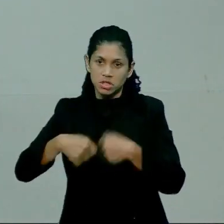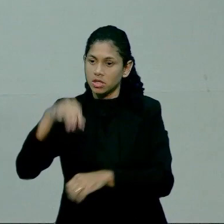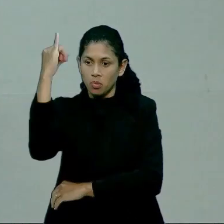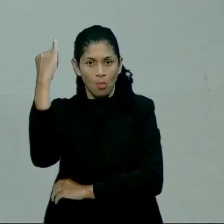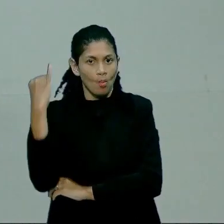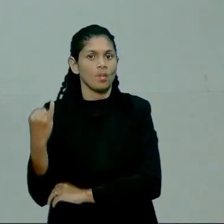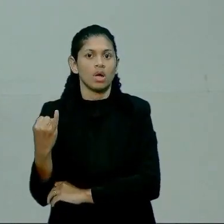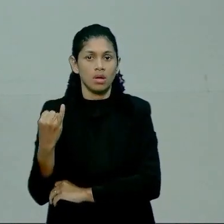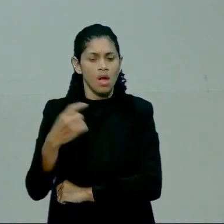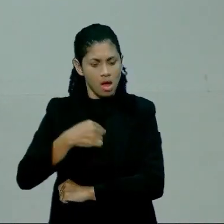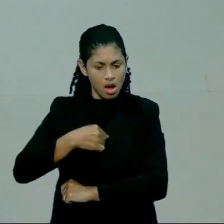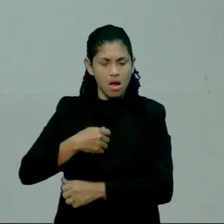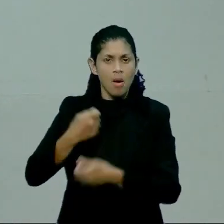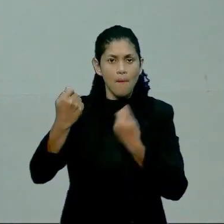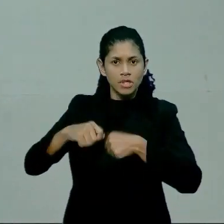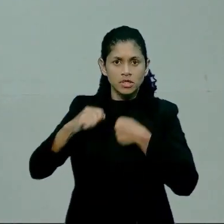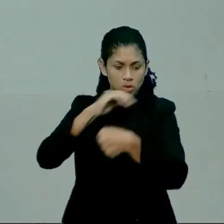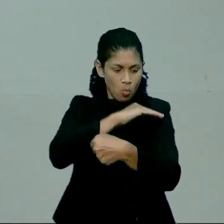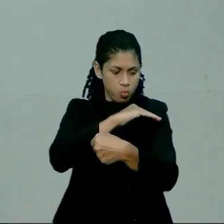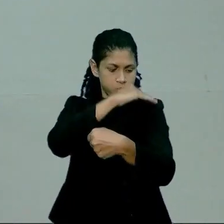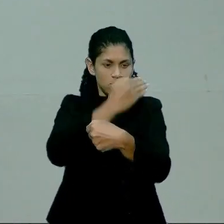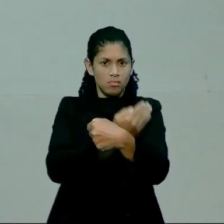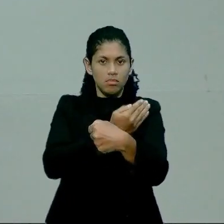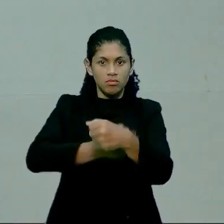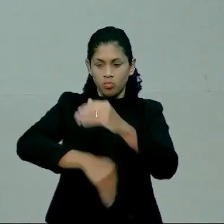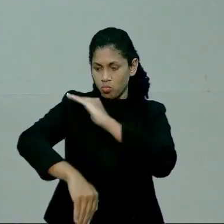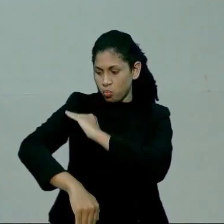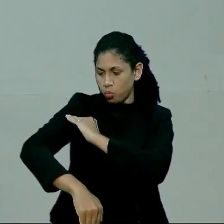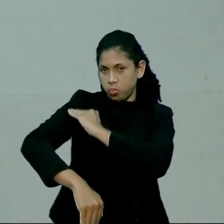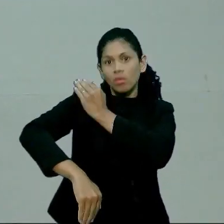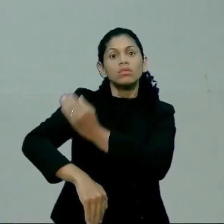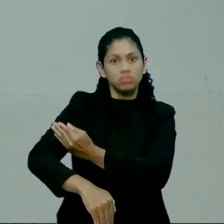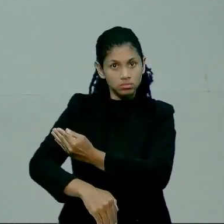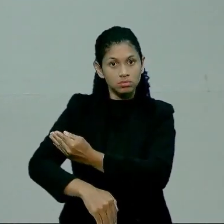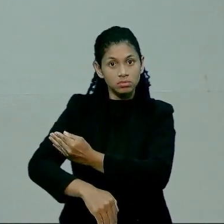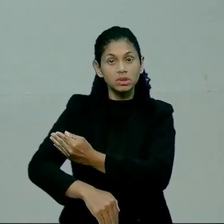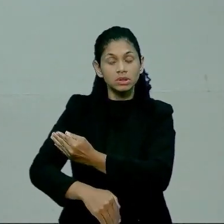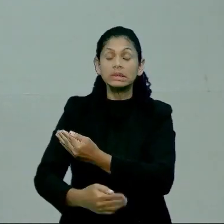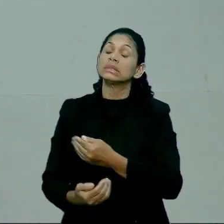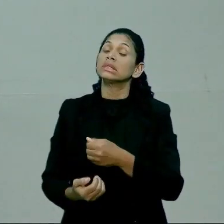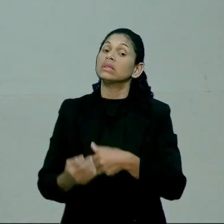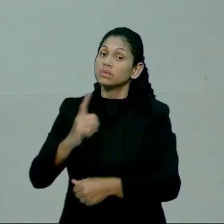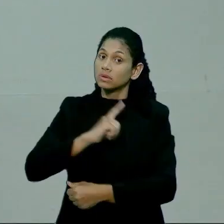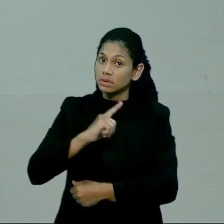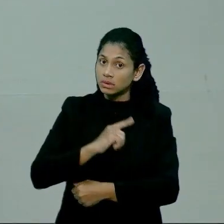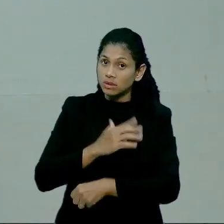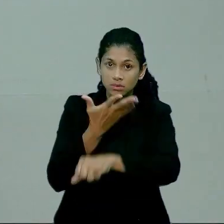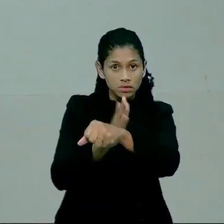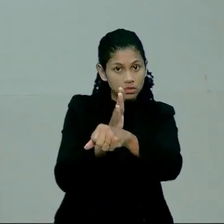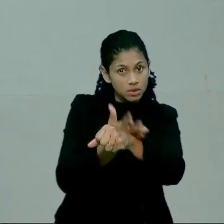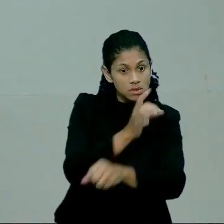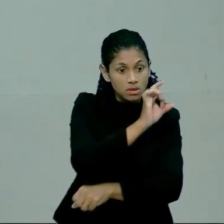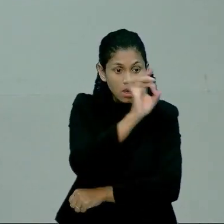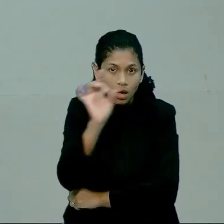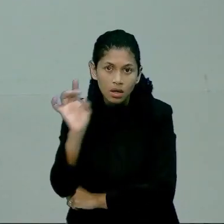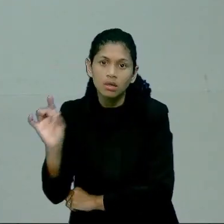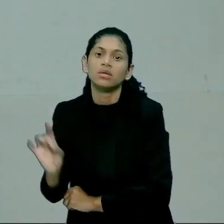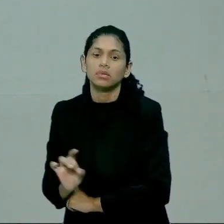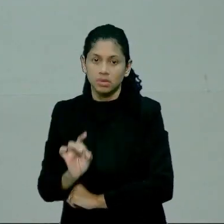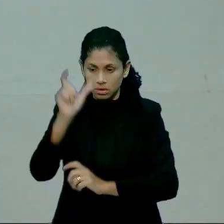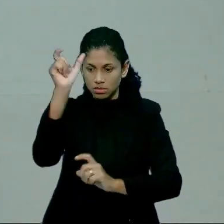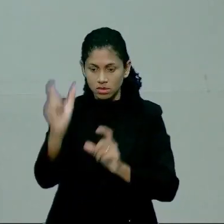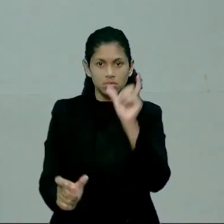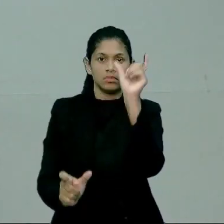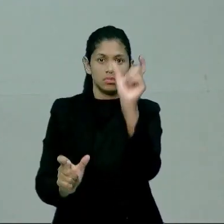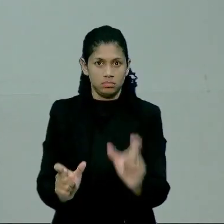vai ser direcionado para o seu objetivo e para cada indivíduo, até porque tem as suas características biológicas, fisiológicas,